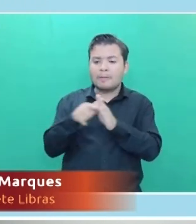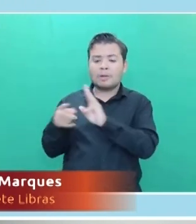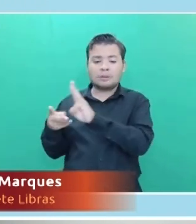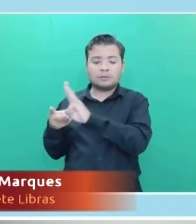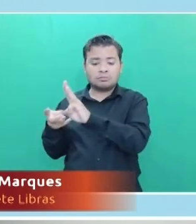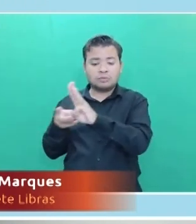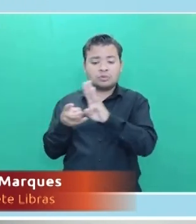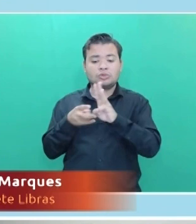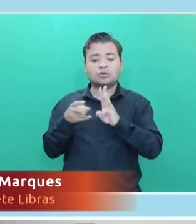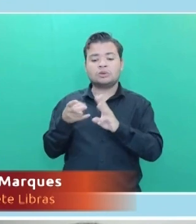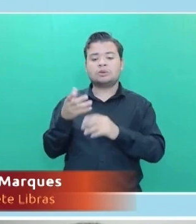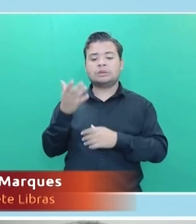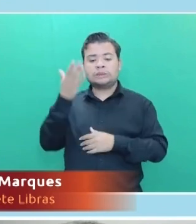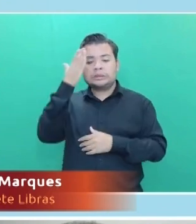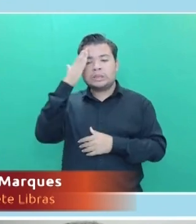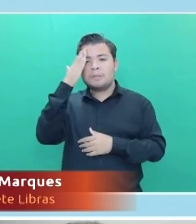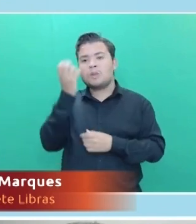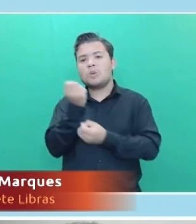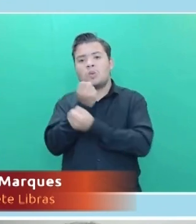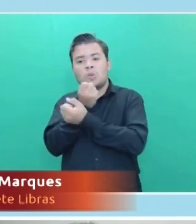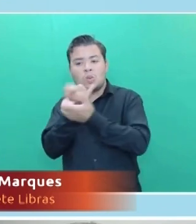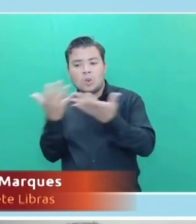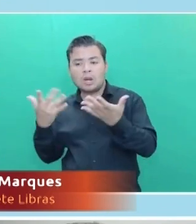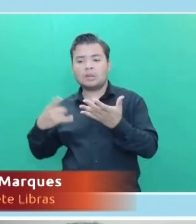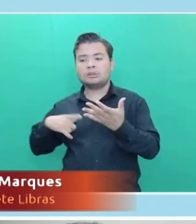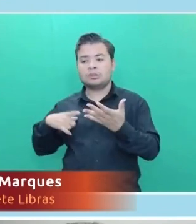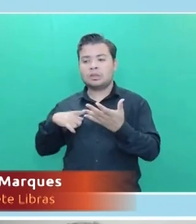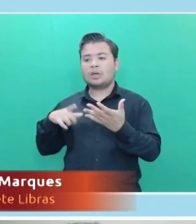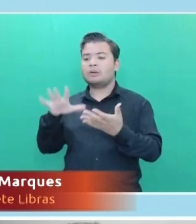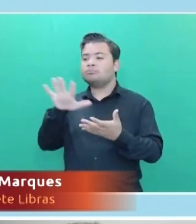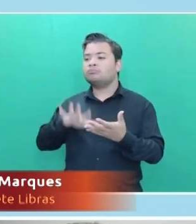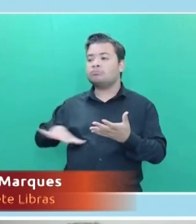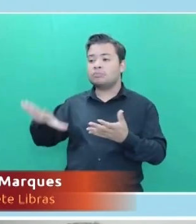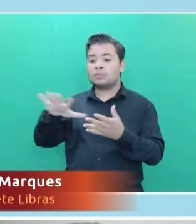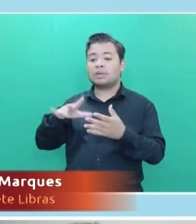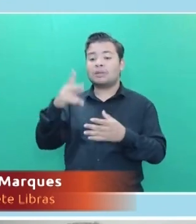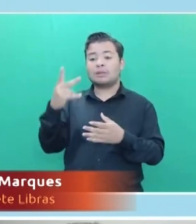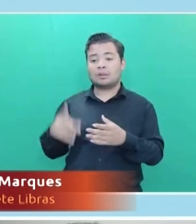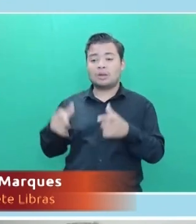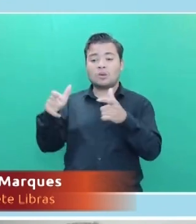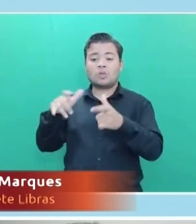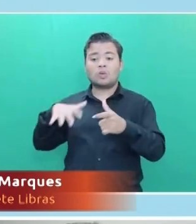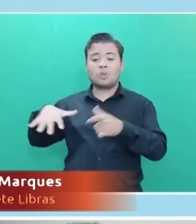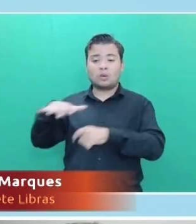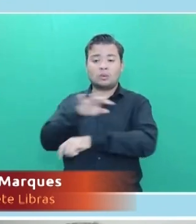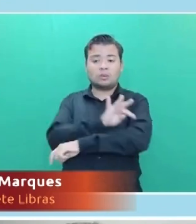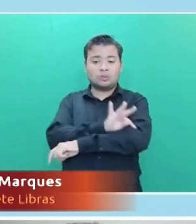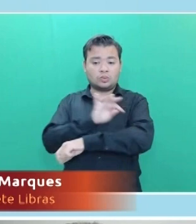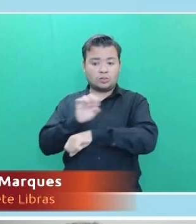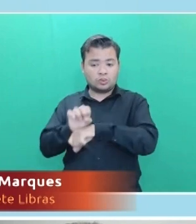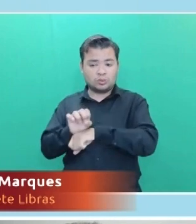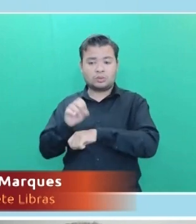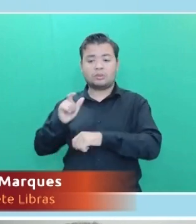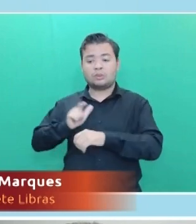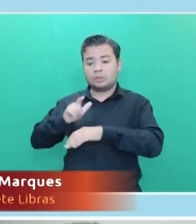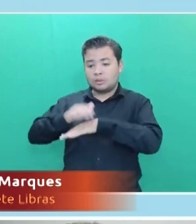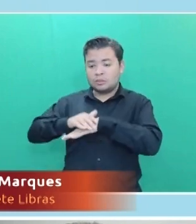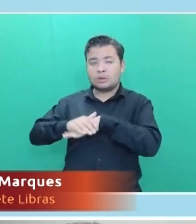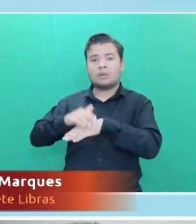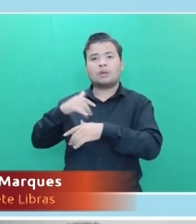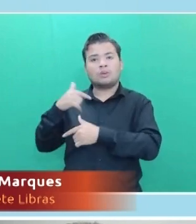tem dentro do território Tocantins. Aí vai fazer a partir daí vai